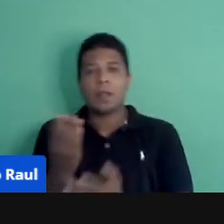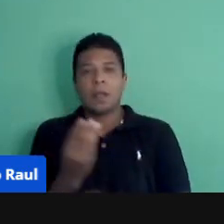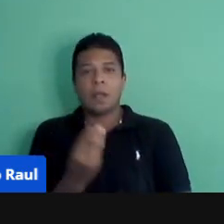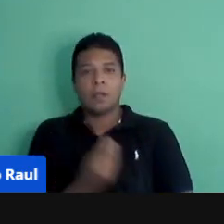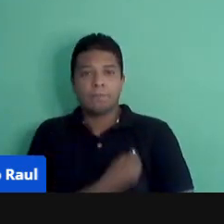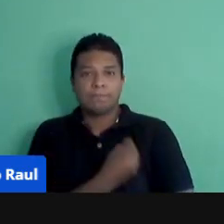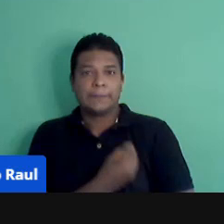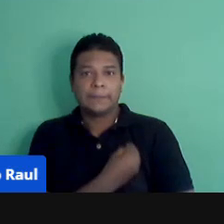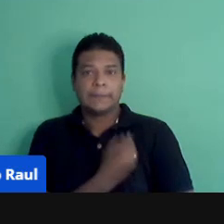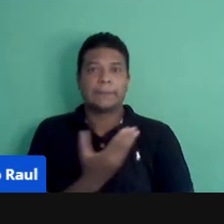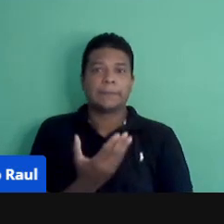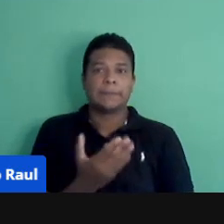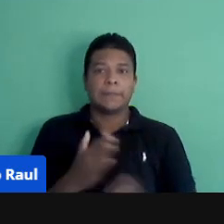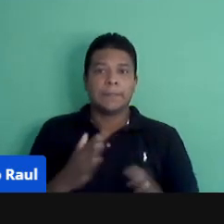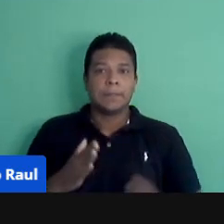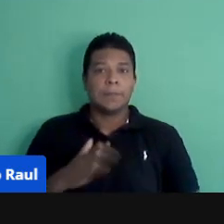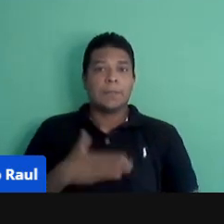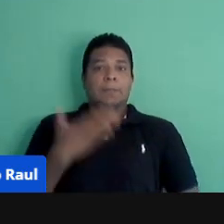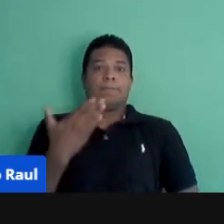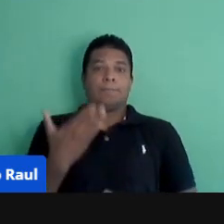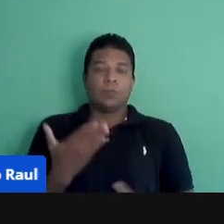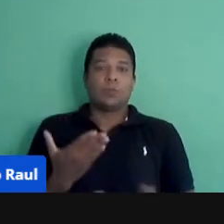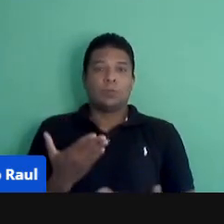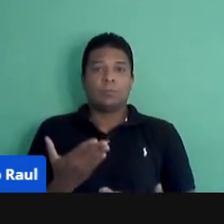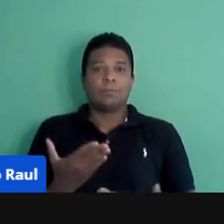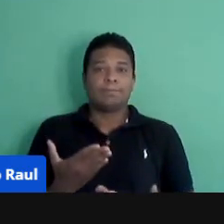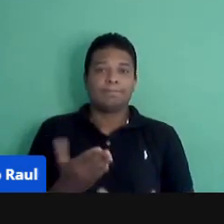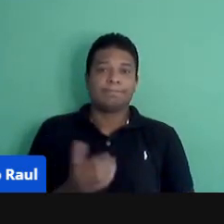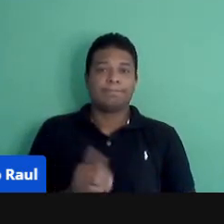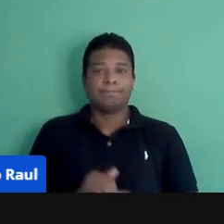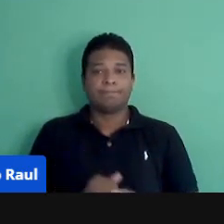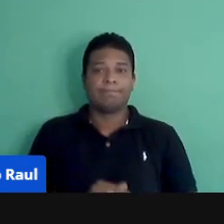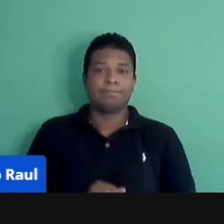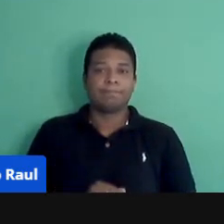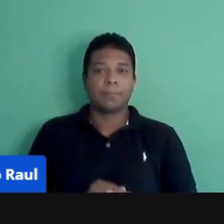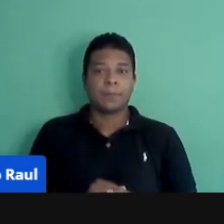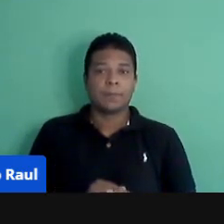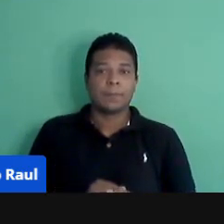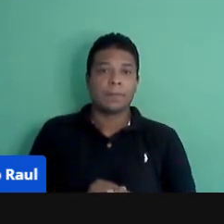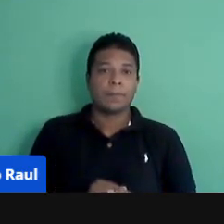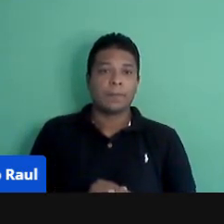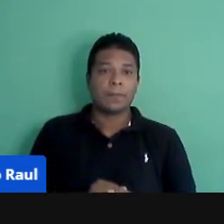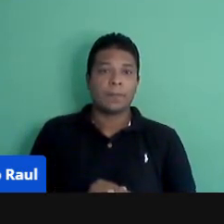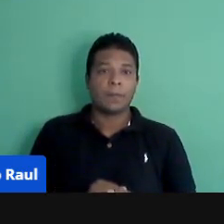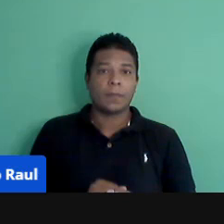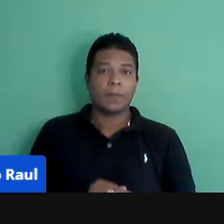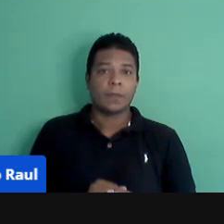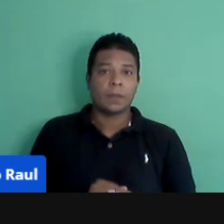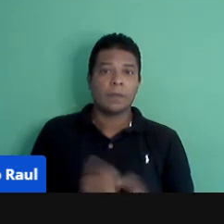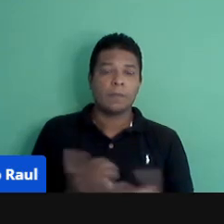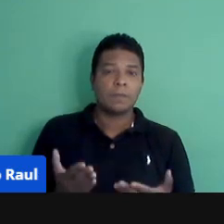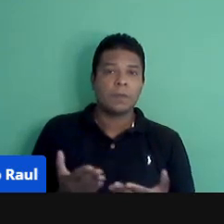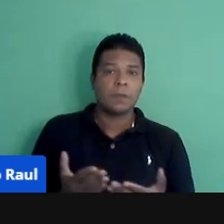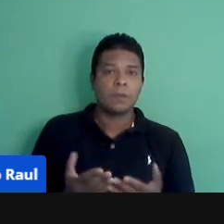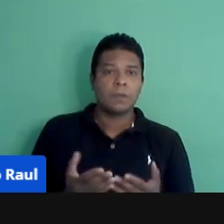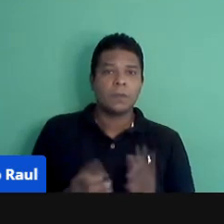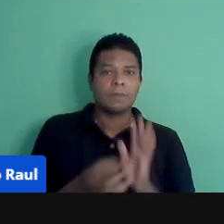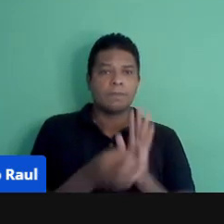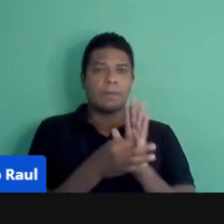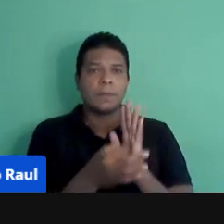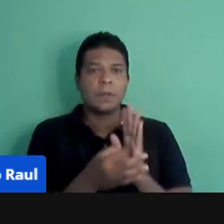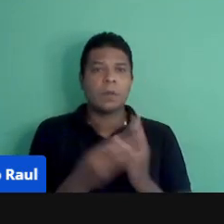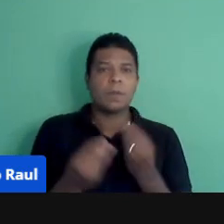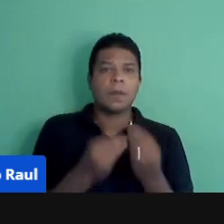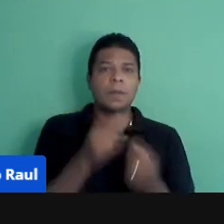tomou assim de surpresa, vamos até dizer, né? Então, eu gostaria que vocês comentassem sobre essa questão da